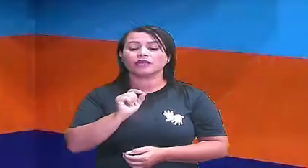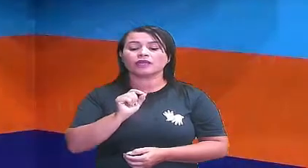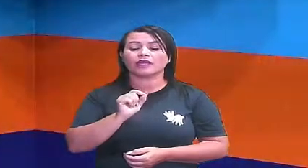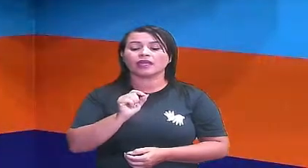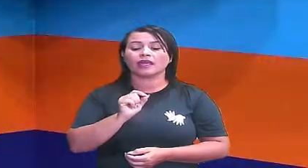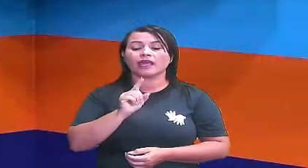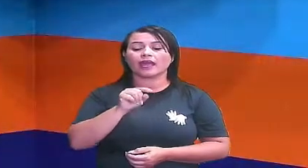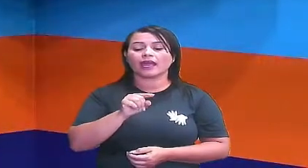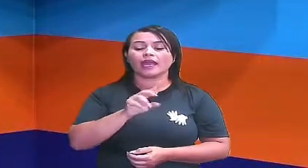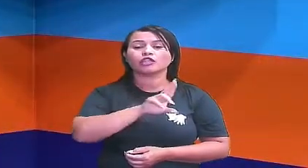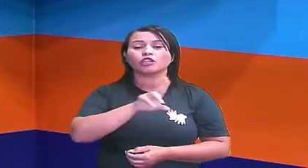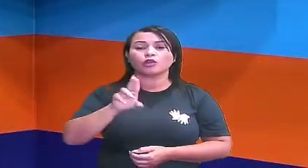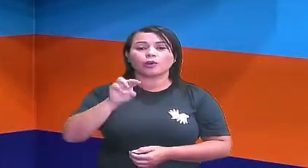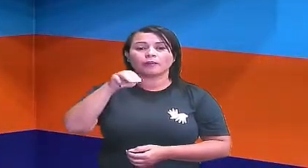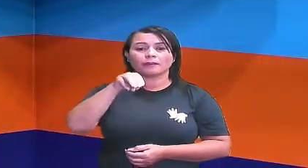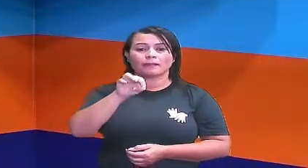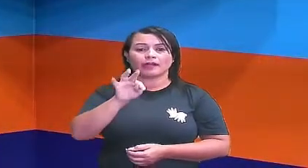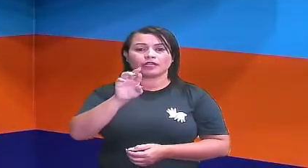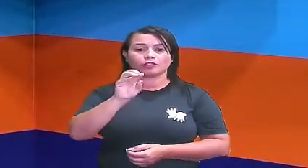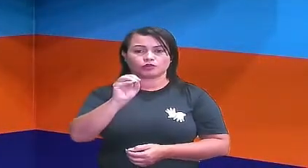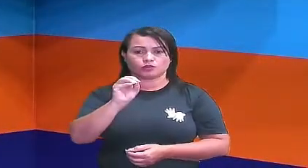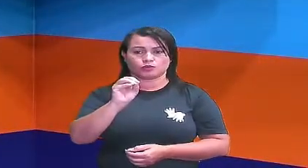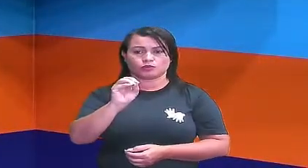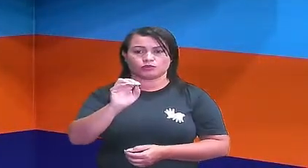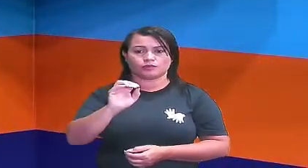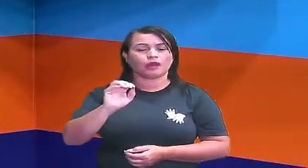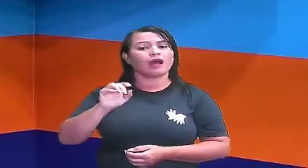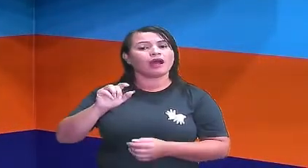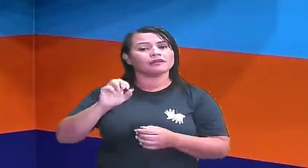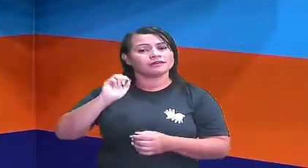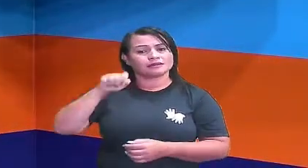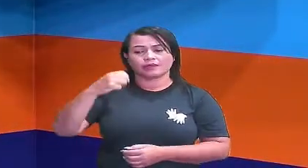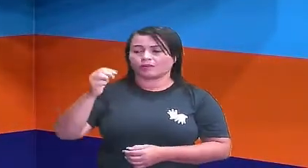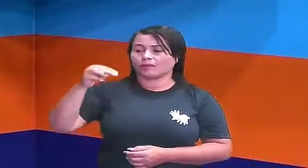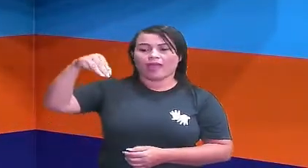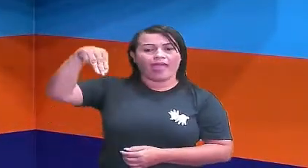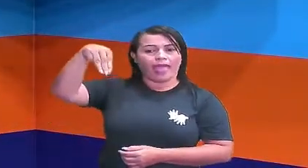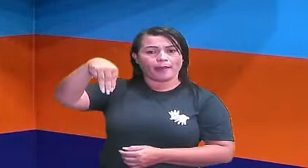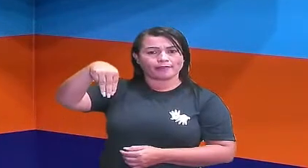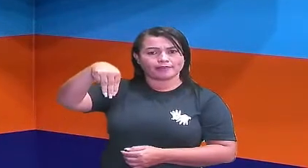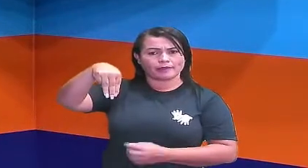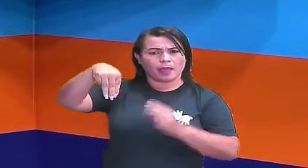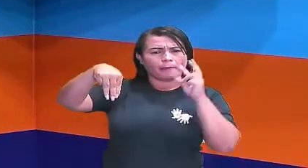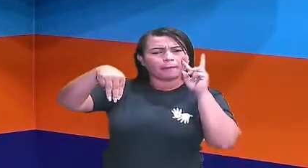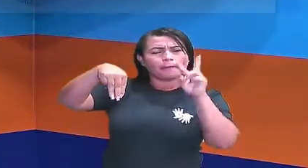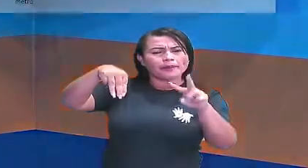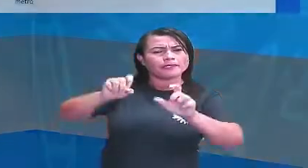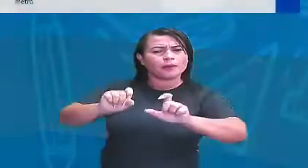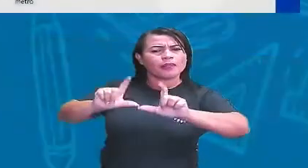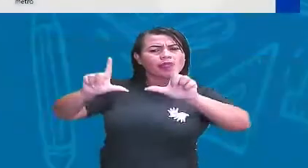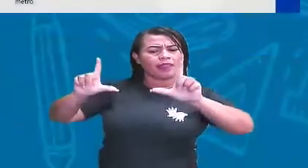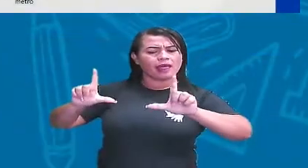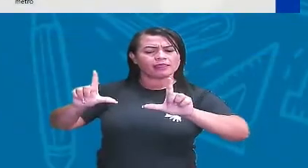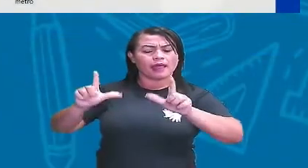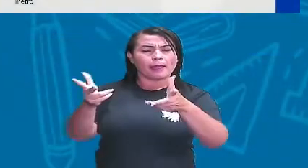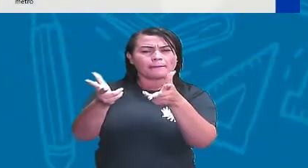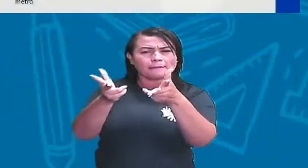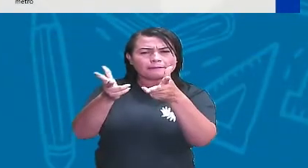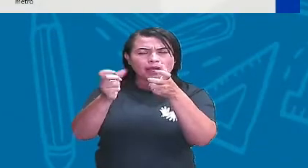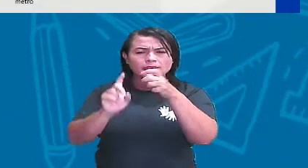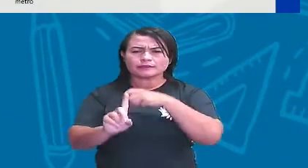comprimentos é denominada metro. Então, presta bem atenção aqui na tela, para que você possa perceber